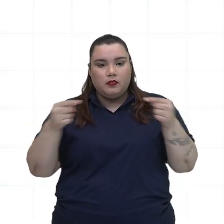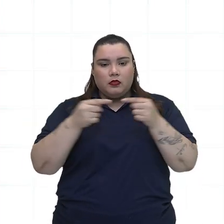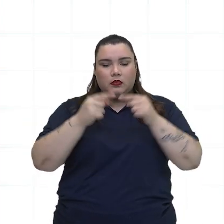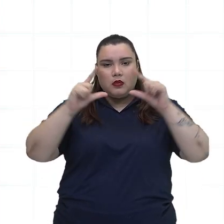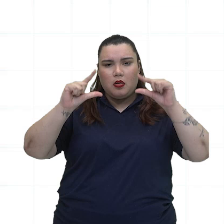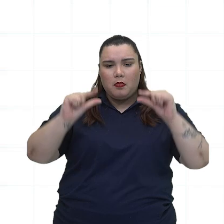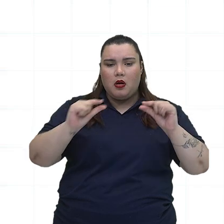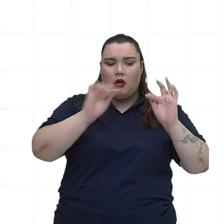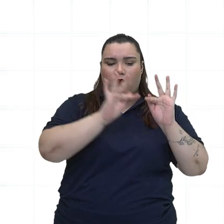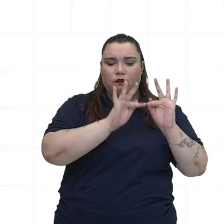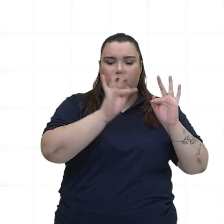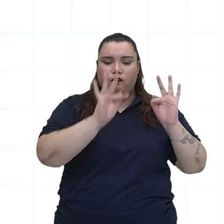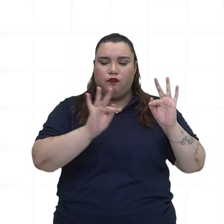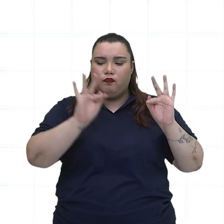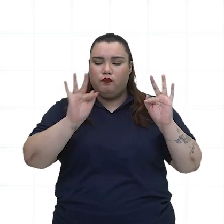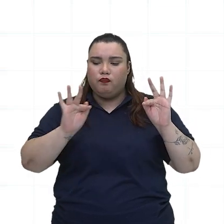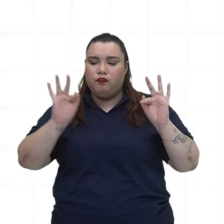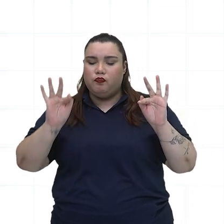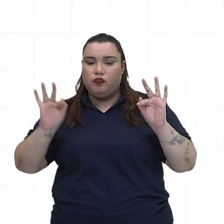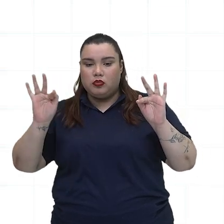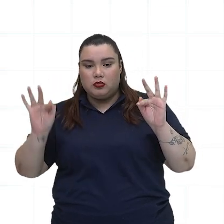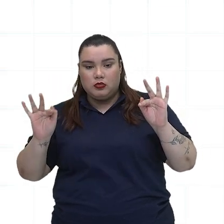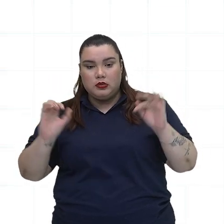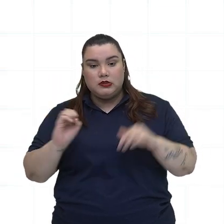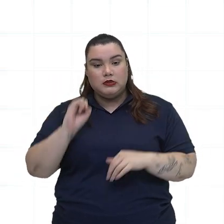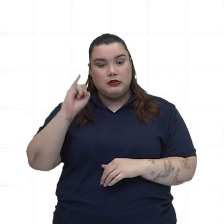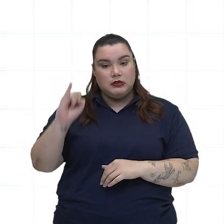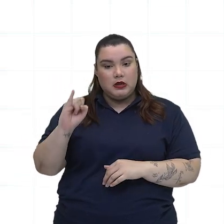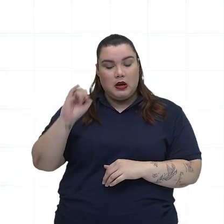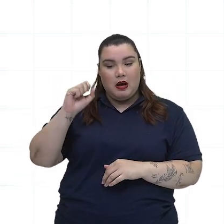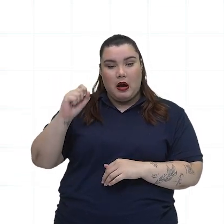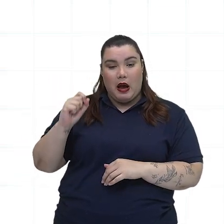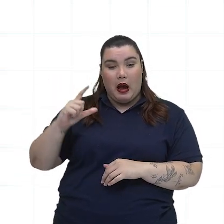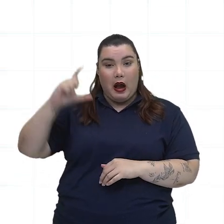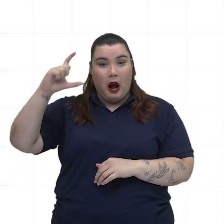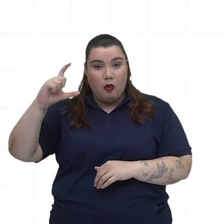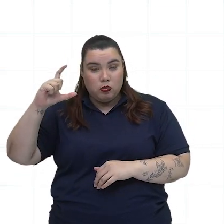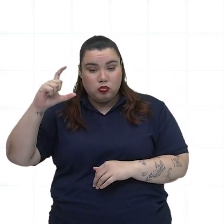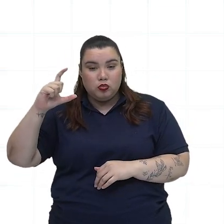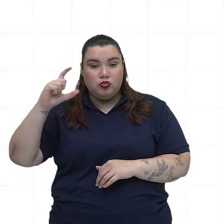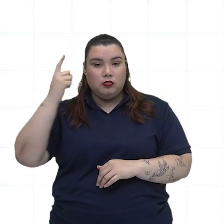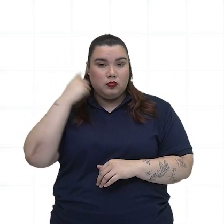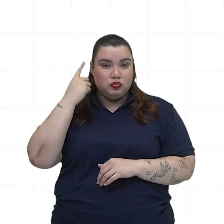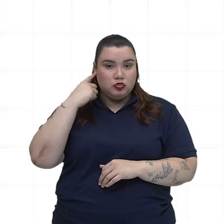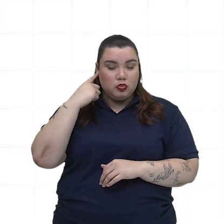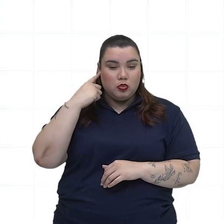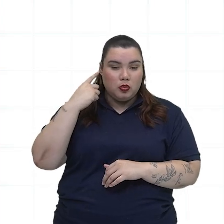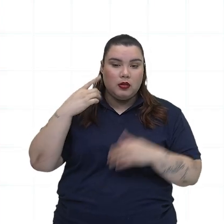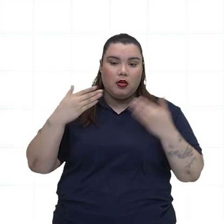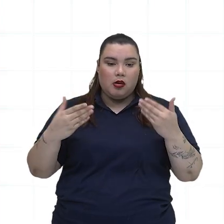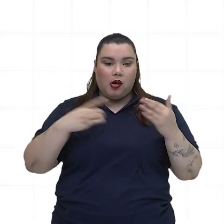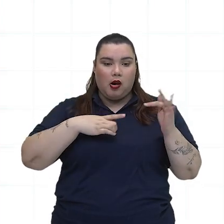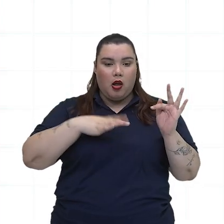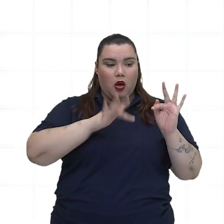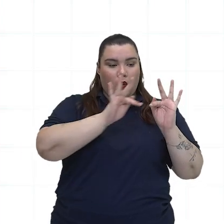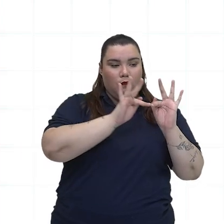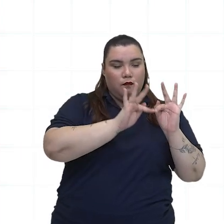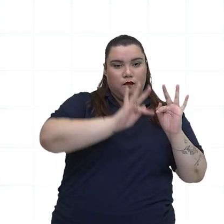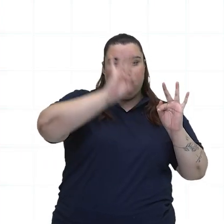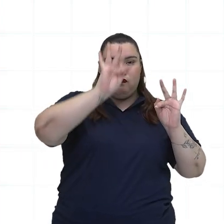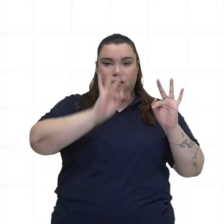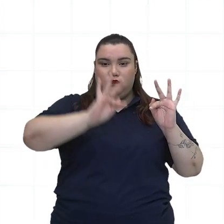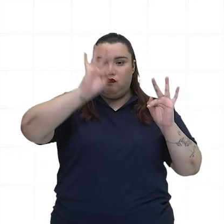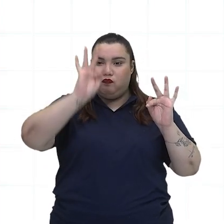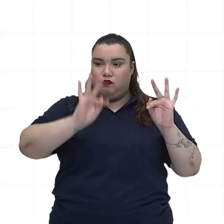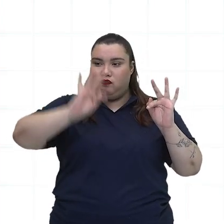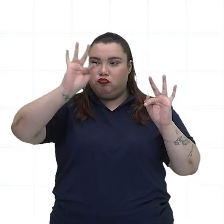de baixa frequência, enquanto sons agudos ou altos são aqueles que possuem